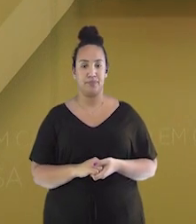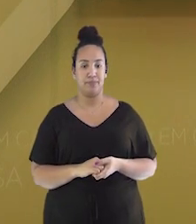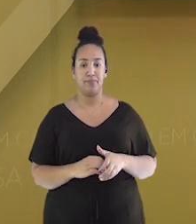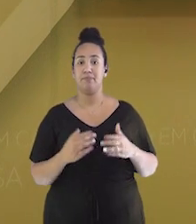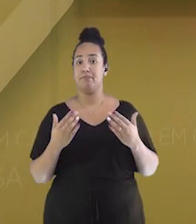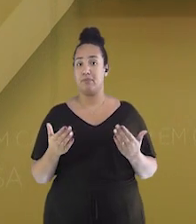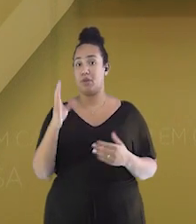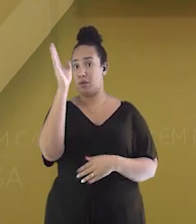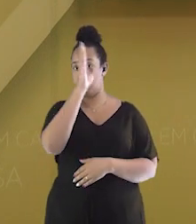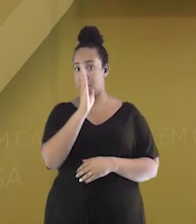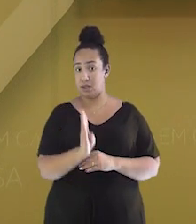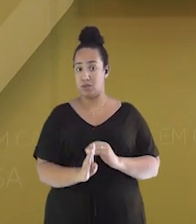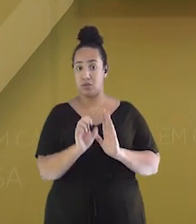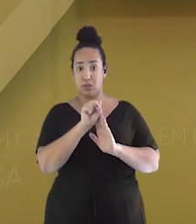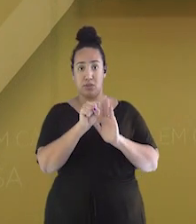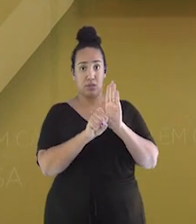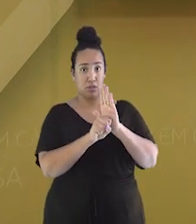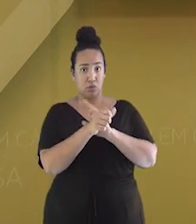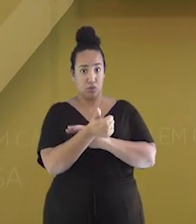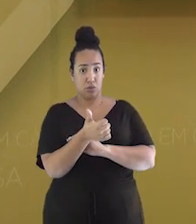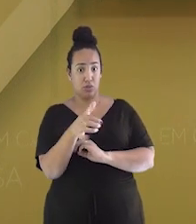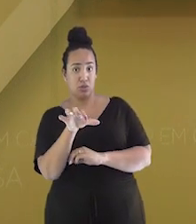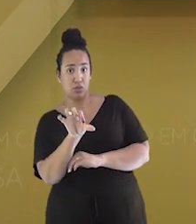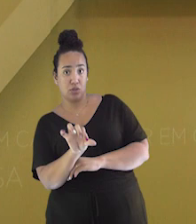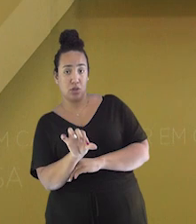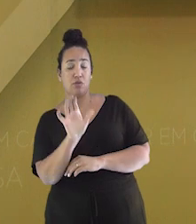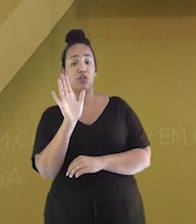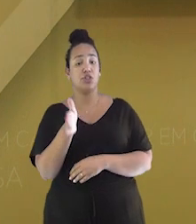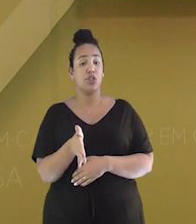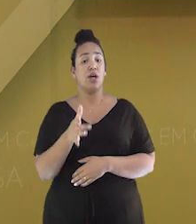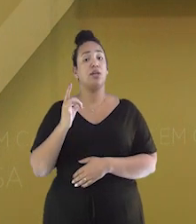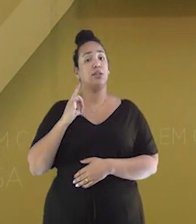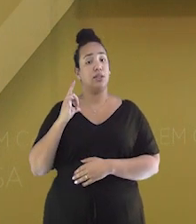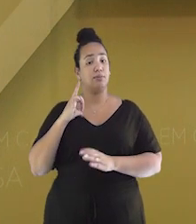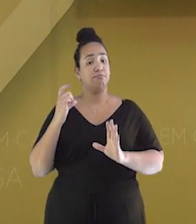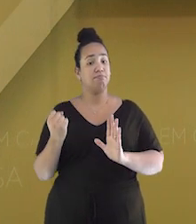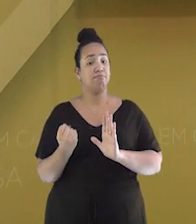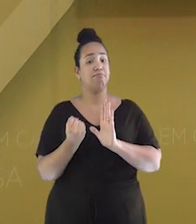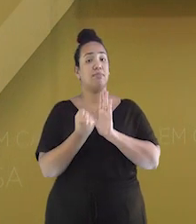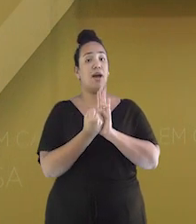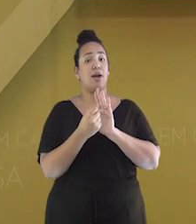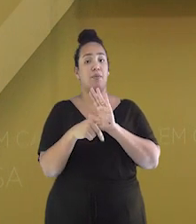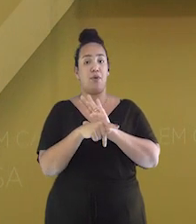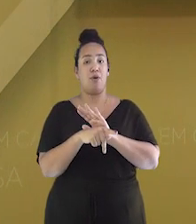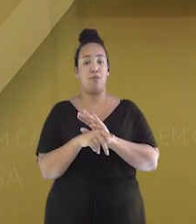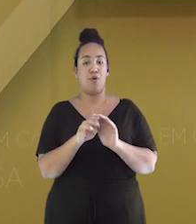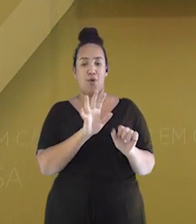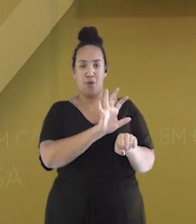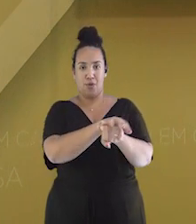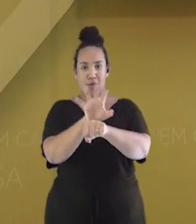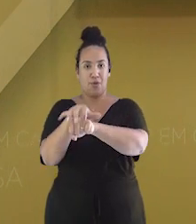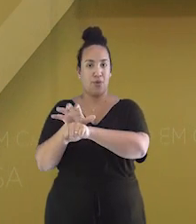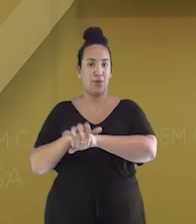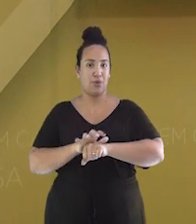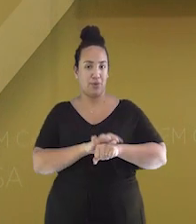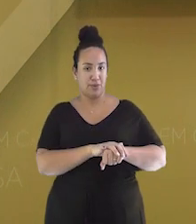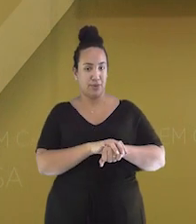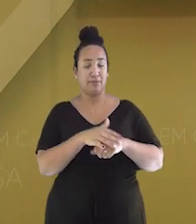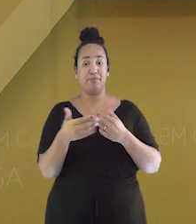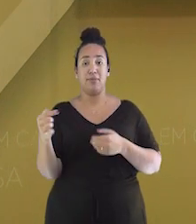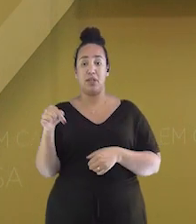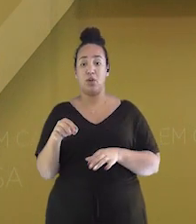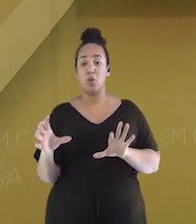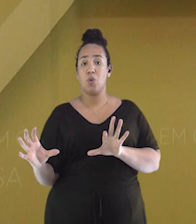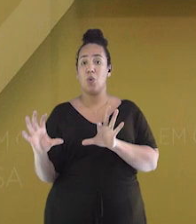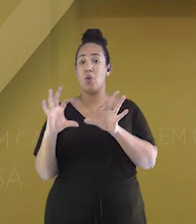século XIX recebe automaticamente uma herança colonial. Herança essa que está entrelaçada com